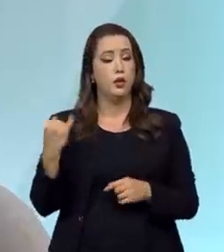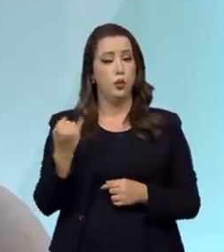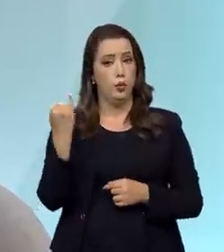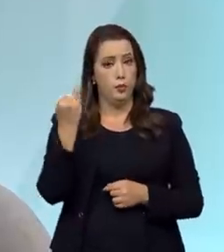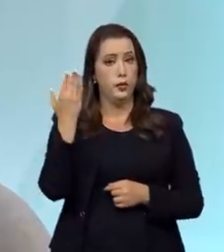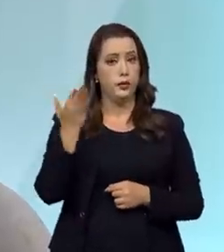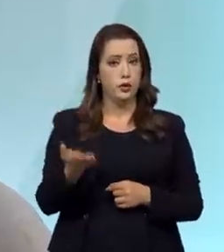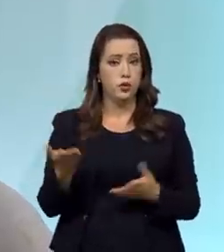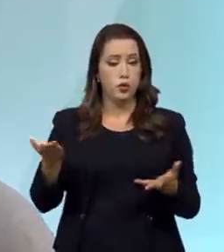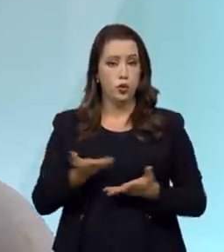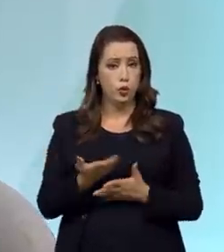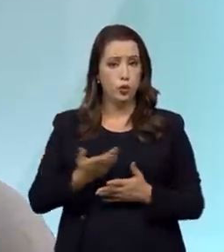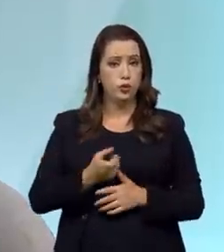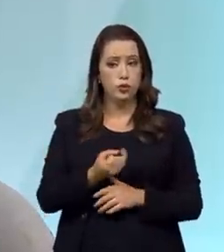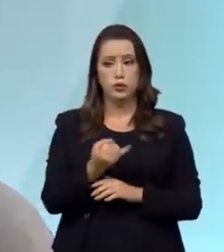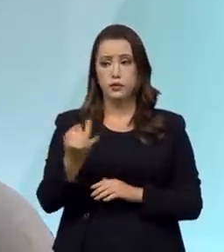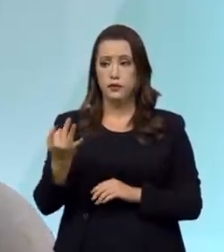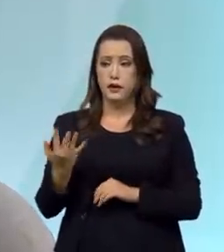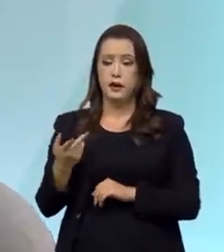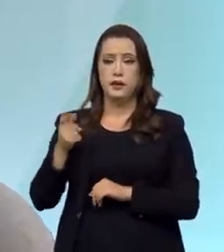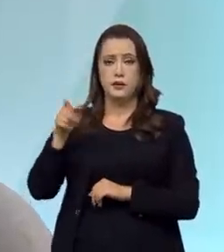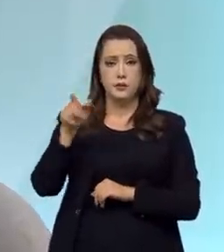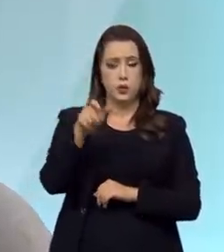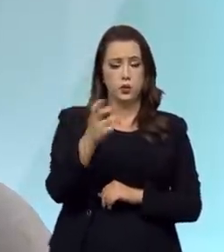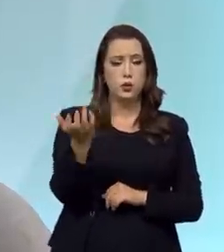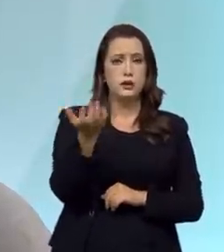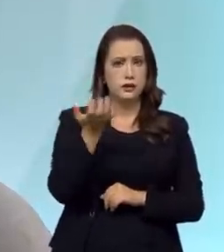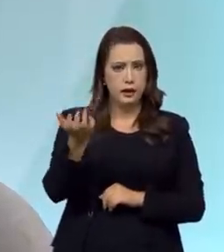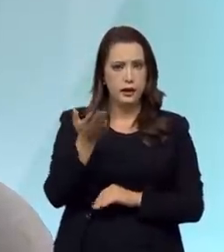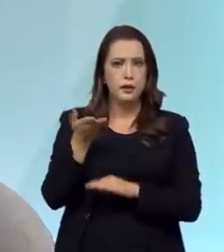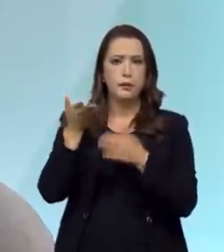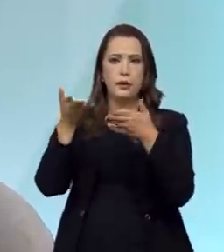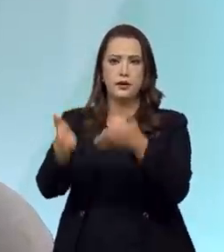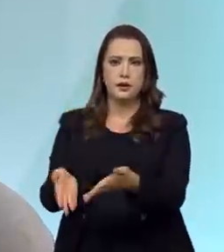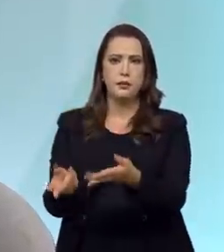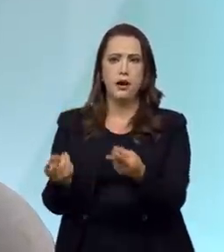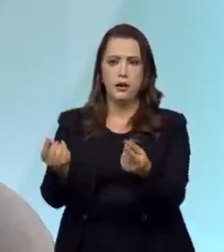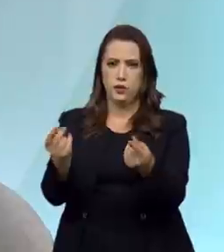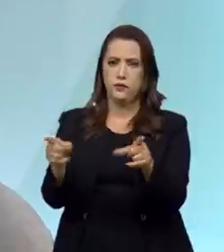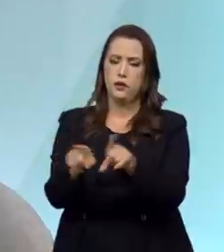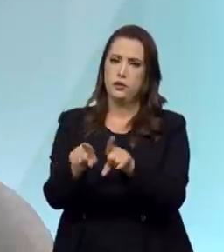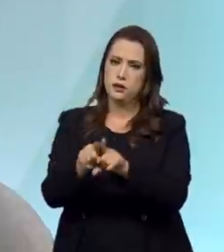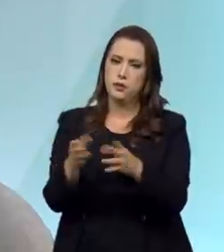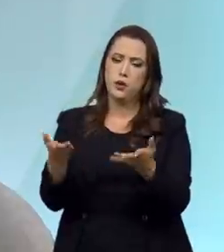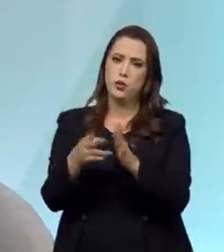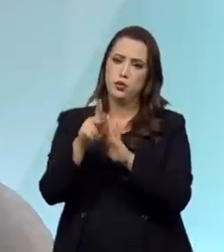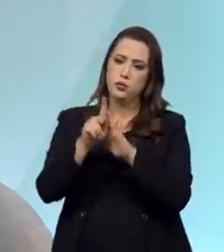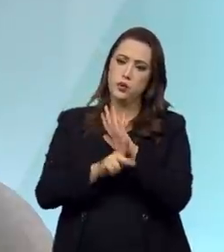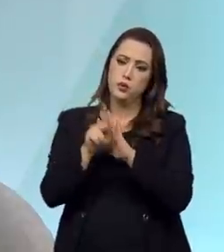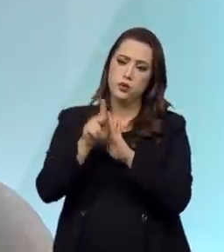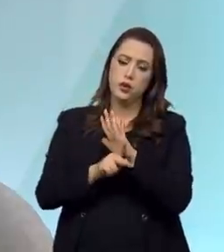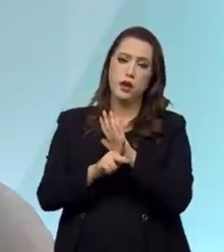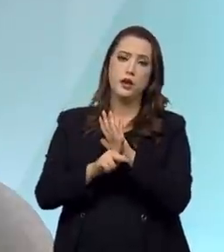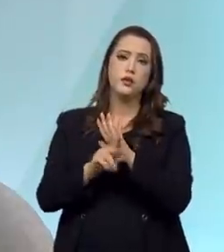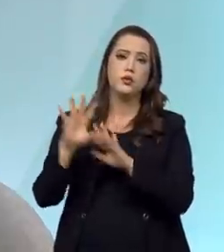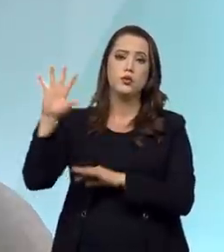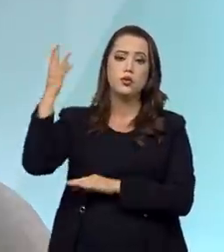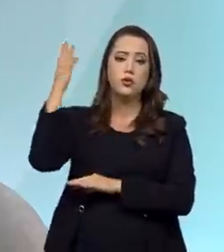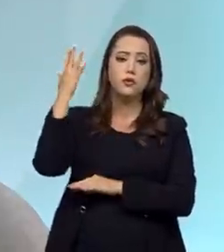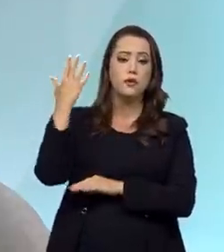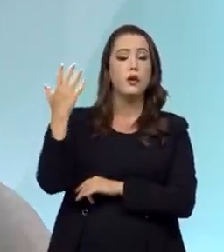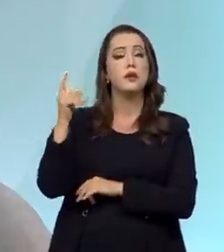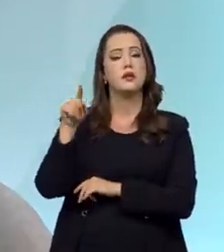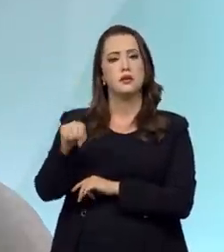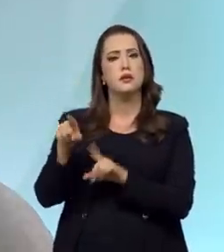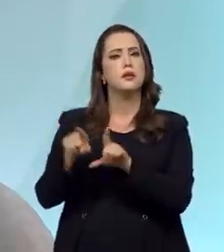relevante com alta muita uma alta da demanda e dos preços hoje projeto por exemplo de Floresta Nativa então